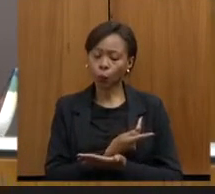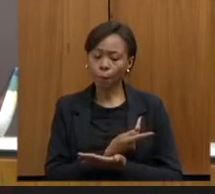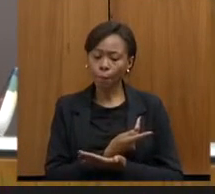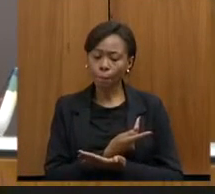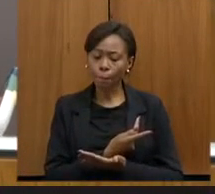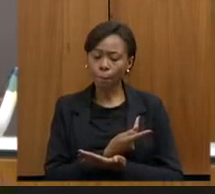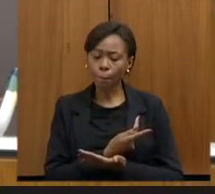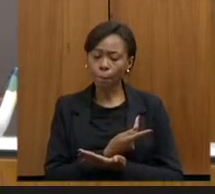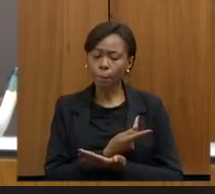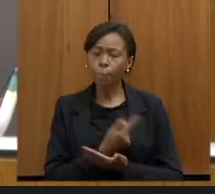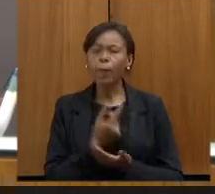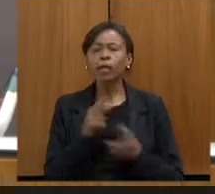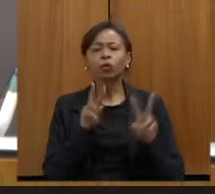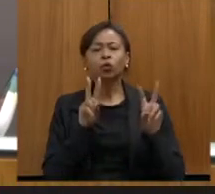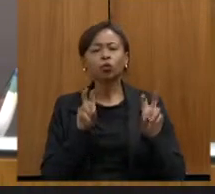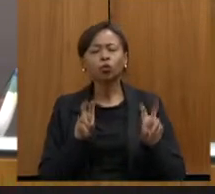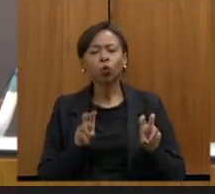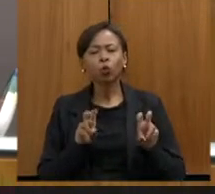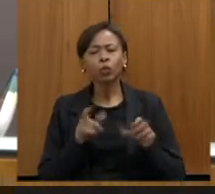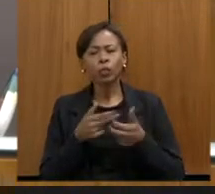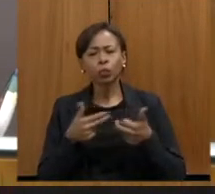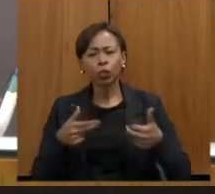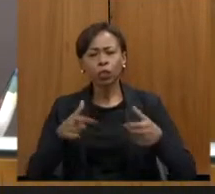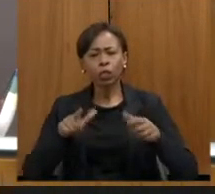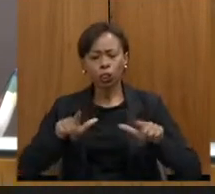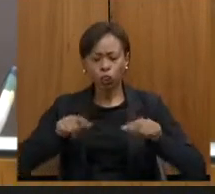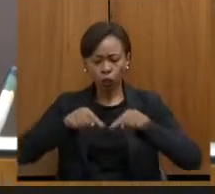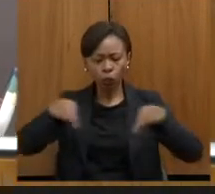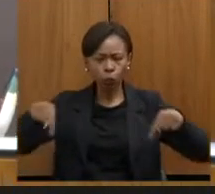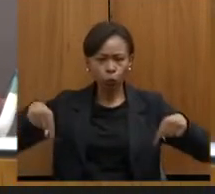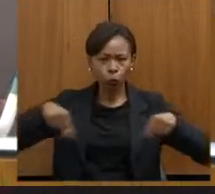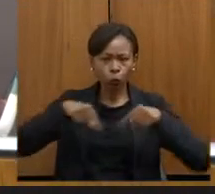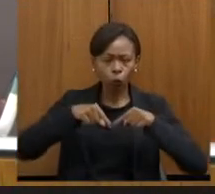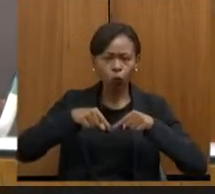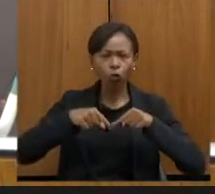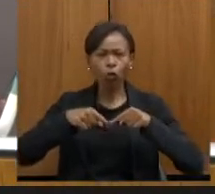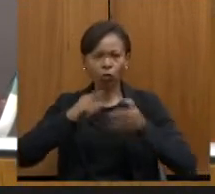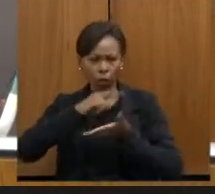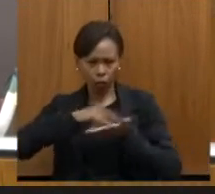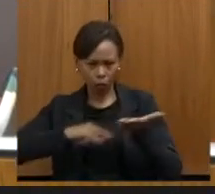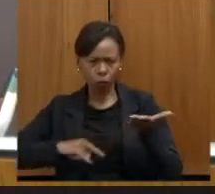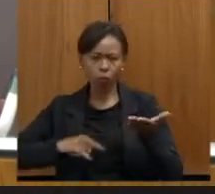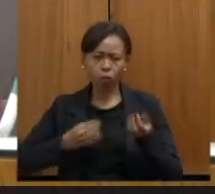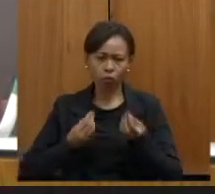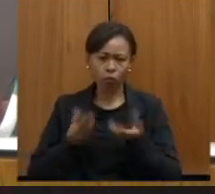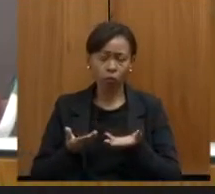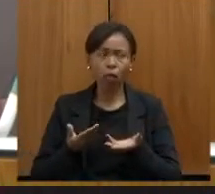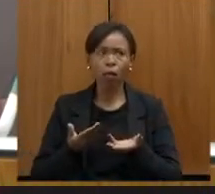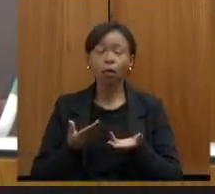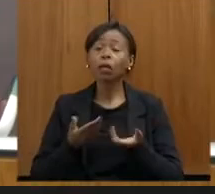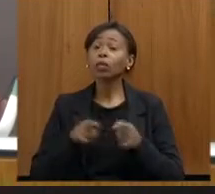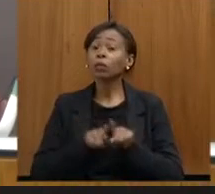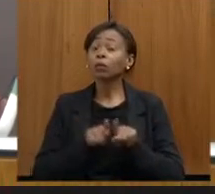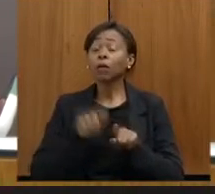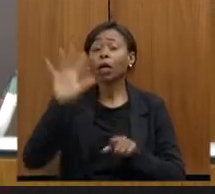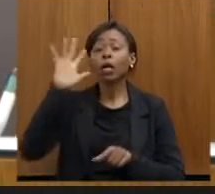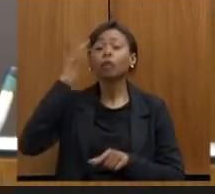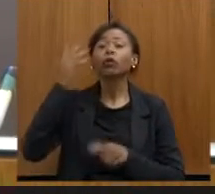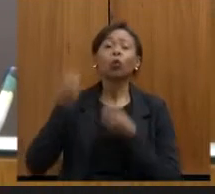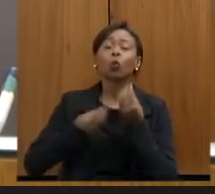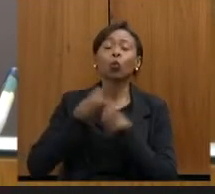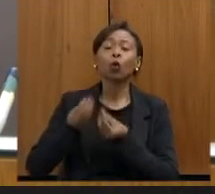em questões fundiárias, em questões de reúneização, que também seja resolvido por